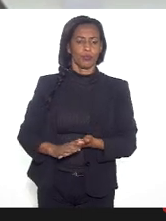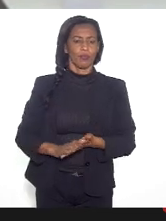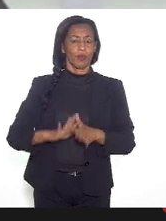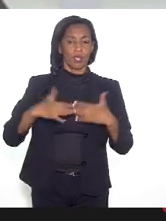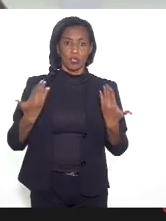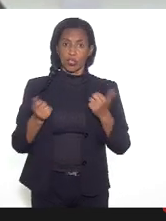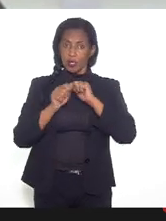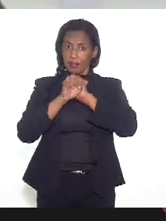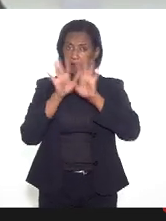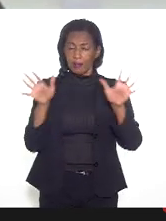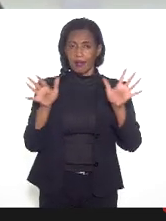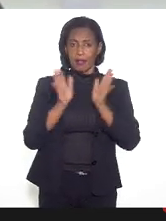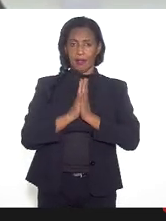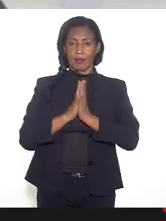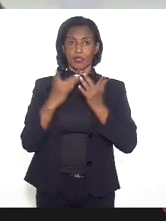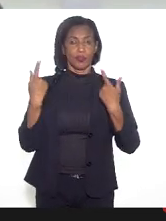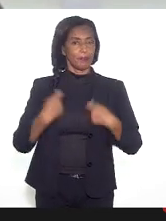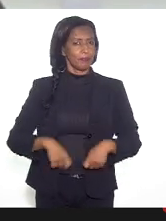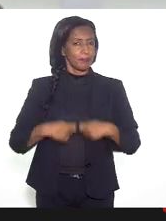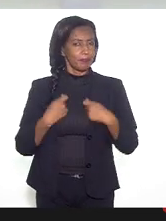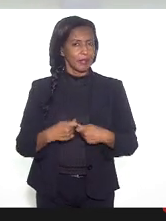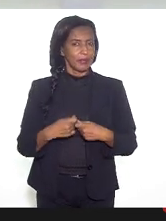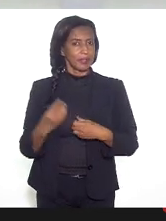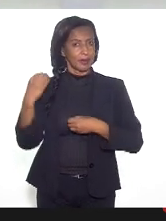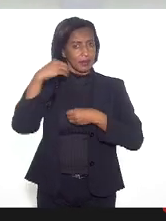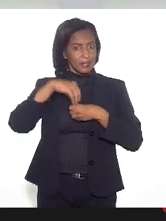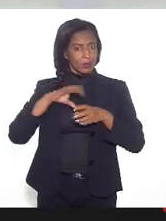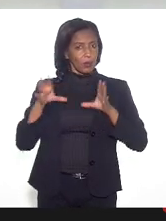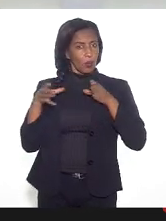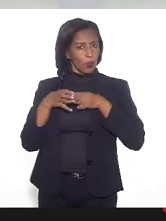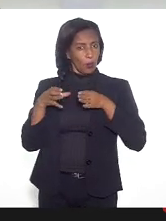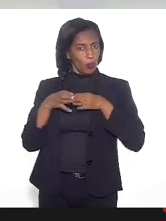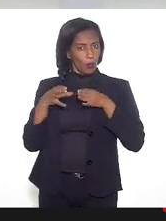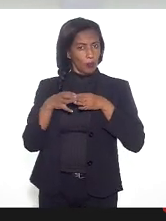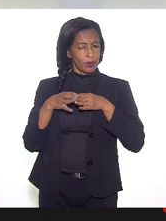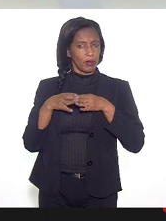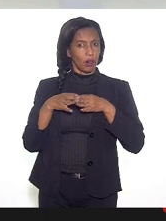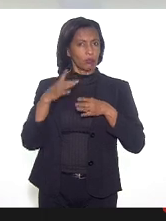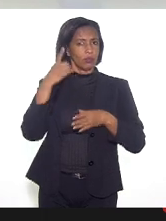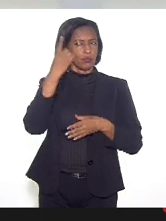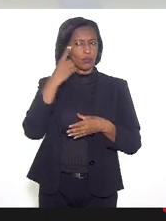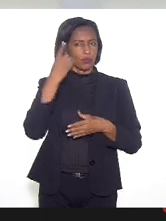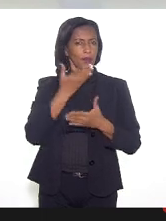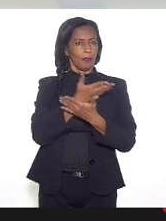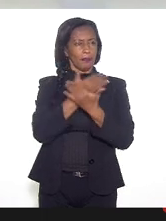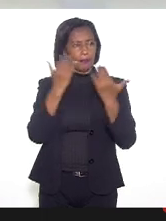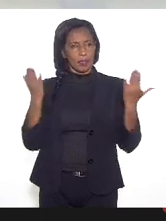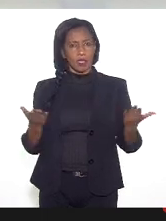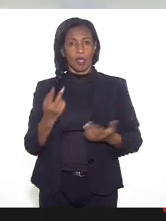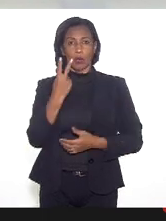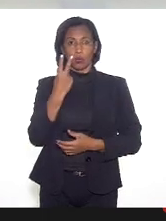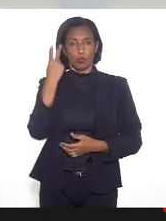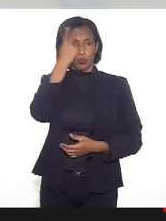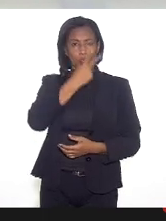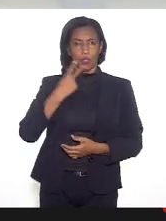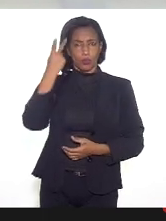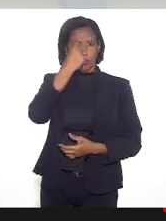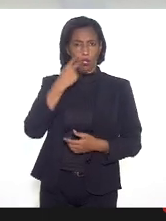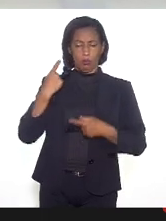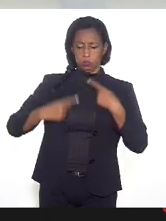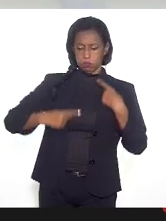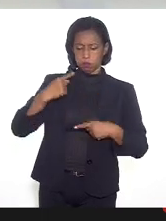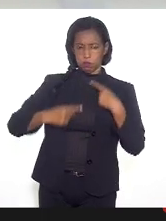está muito claro, a gente quer, no âmbito dessa comissão, dos deputados aqui presentes, que estão há 2 horas debatendo, é que